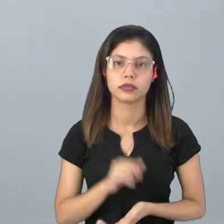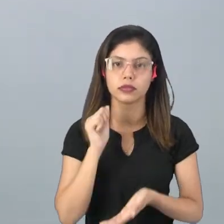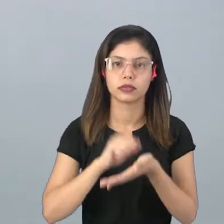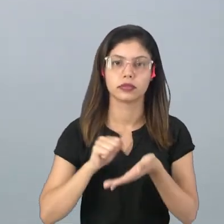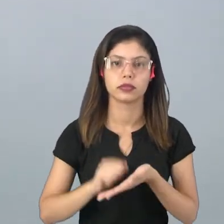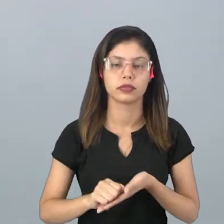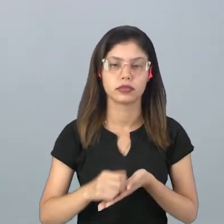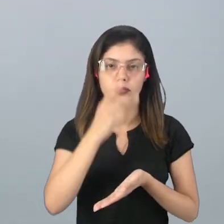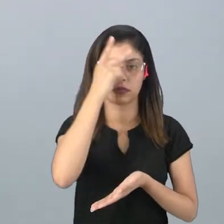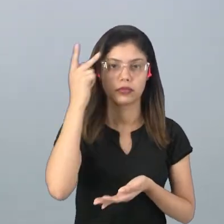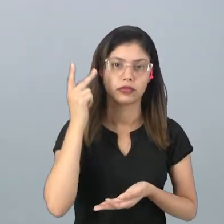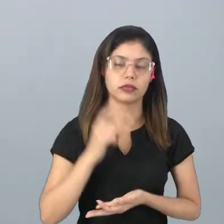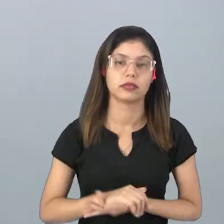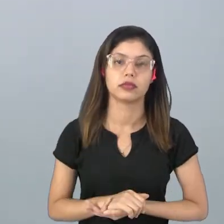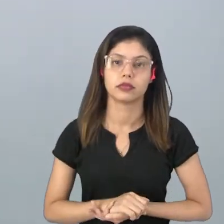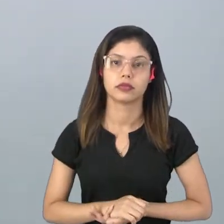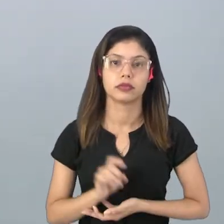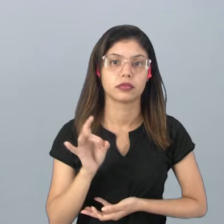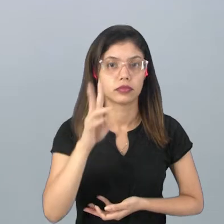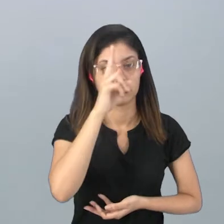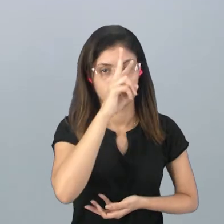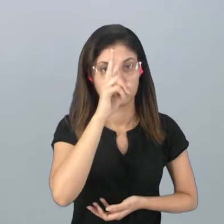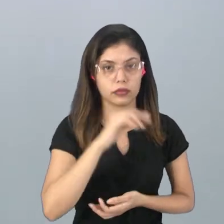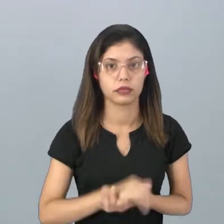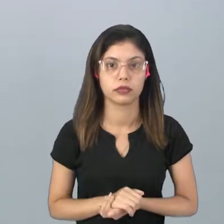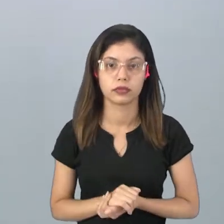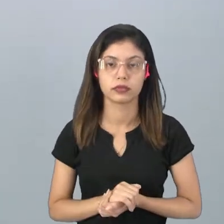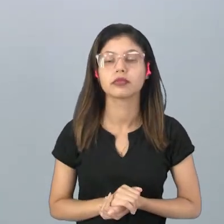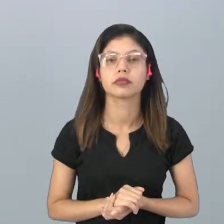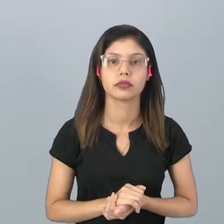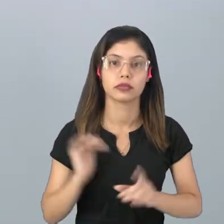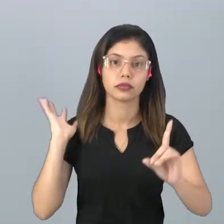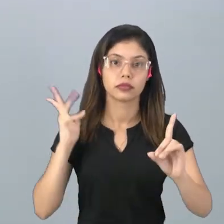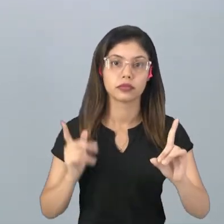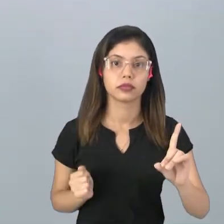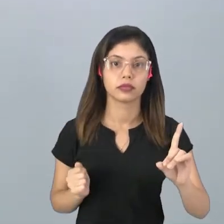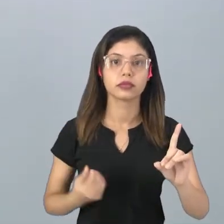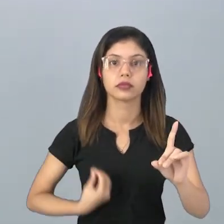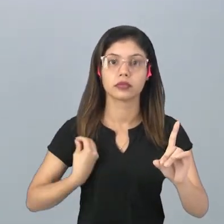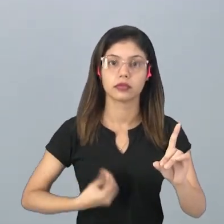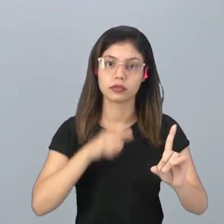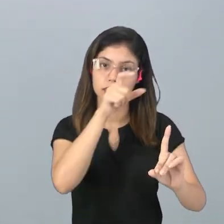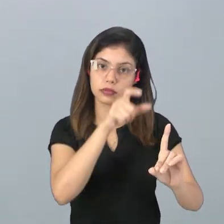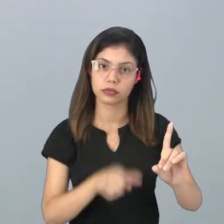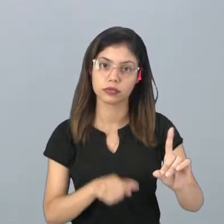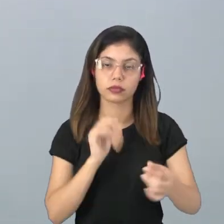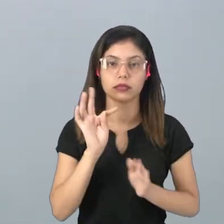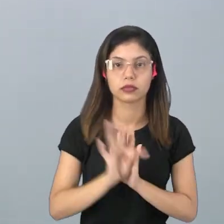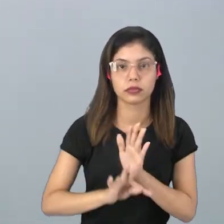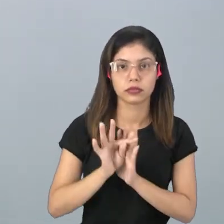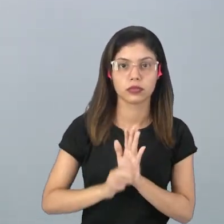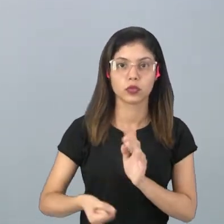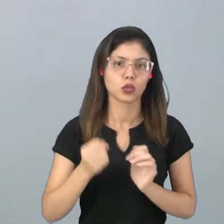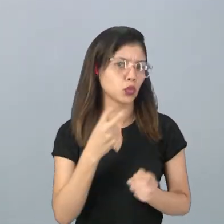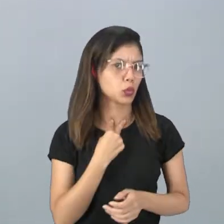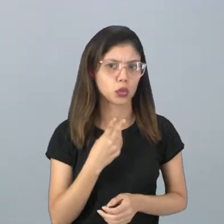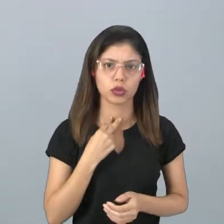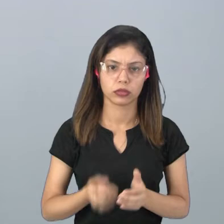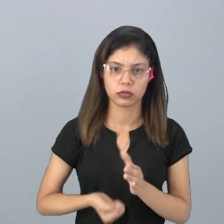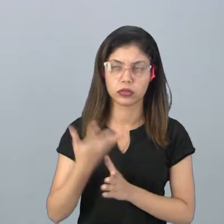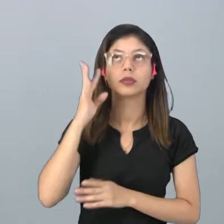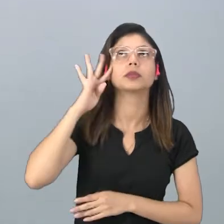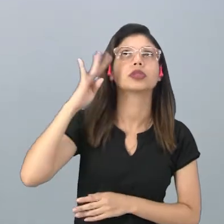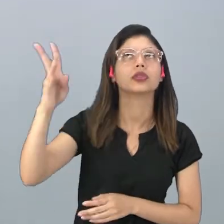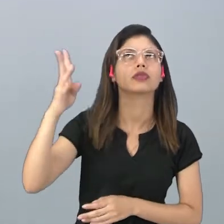caso da pessoa que você está escrevendo, tá? Então, só para lembrar, a biografia é um texto que eu não posso